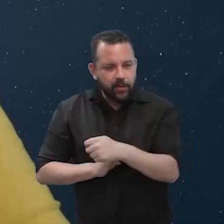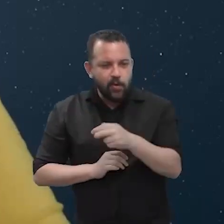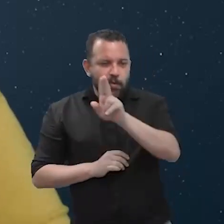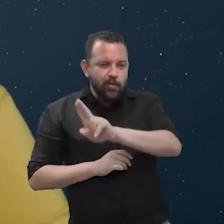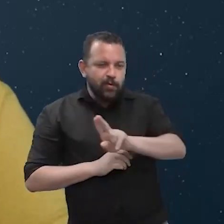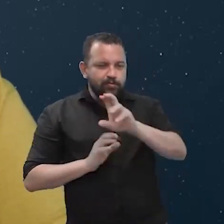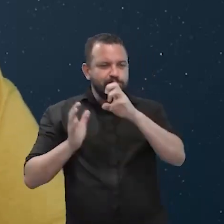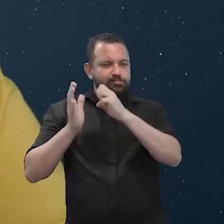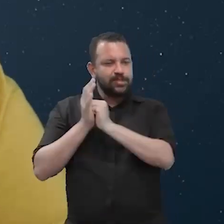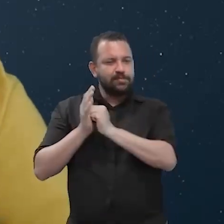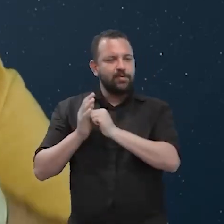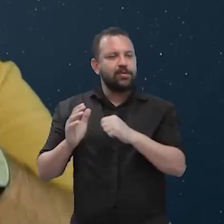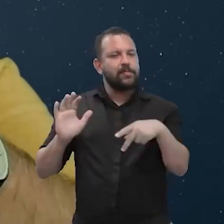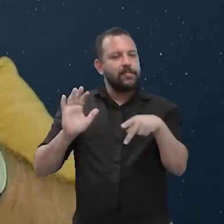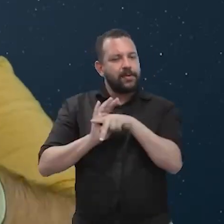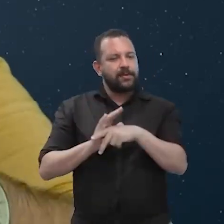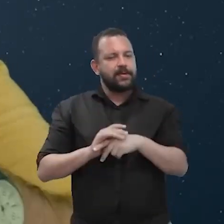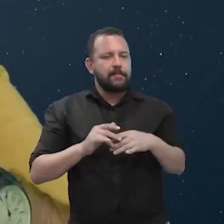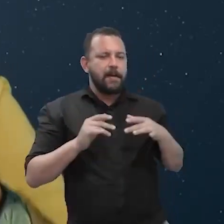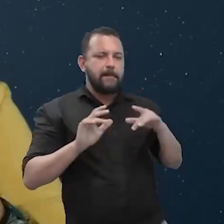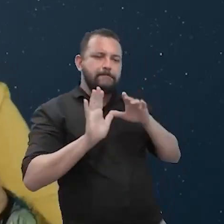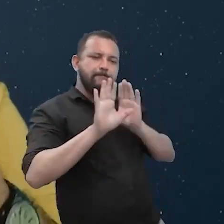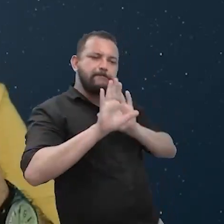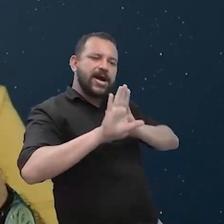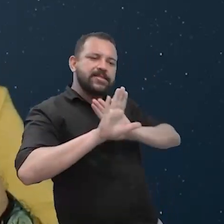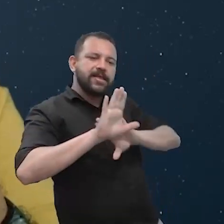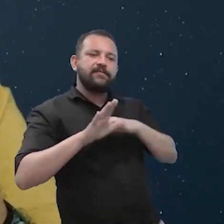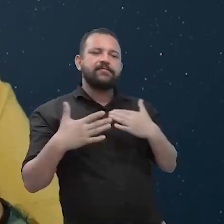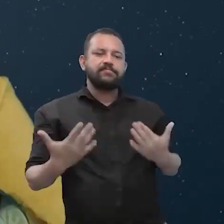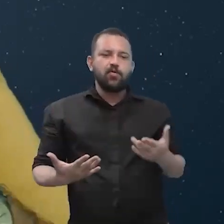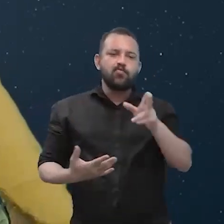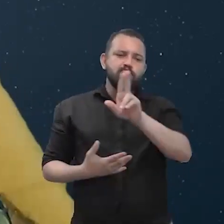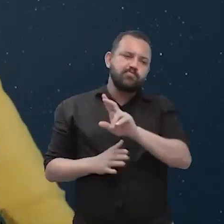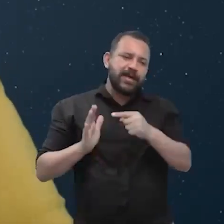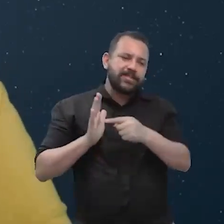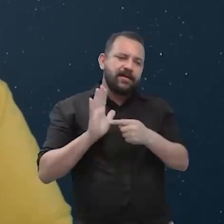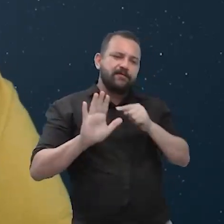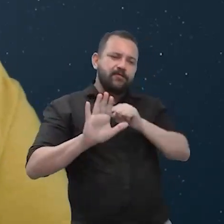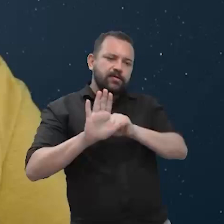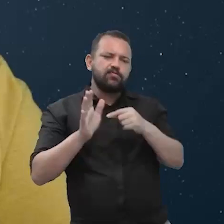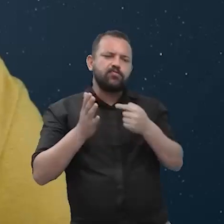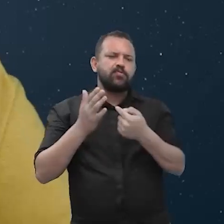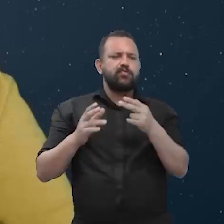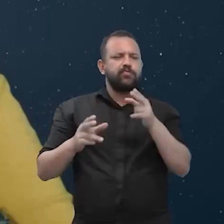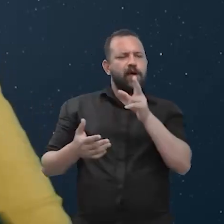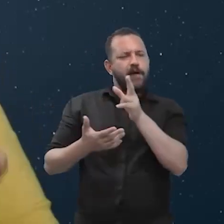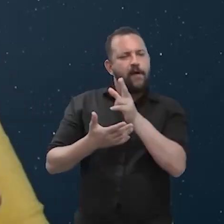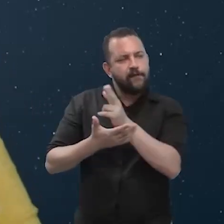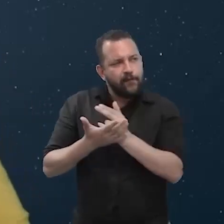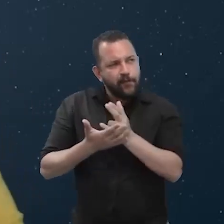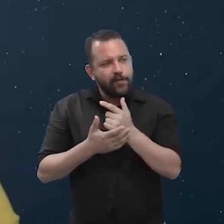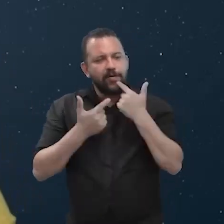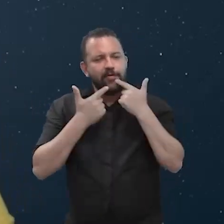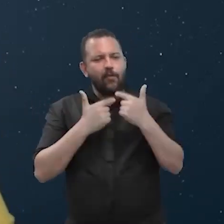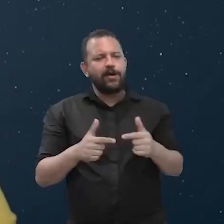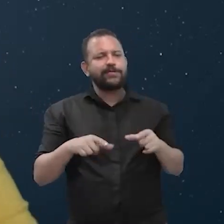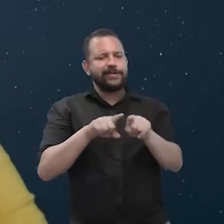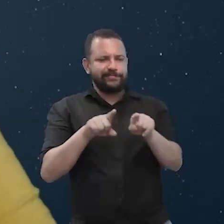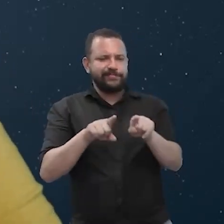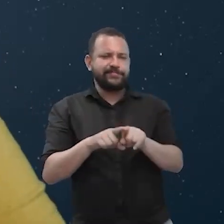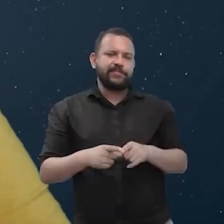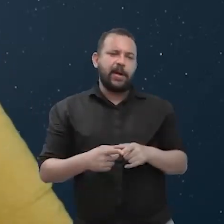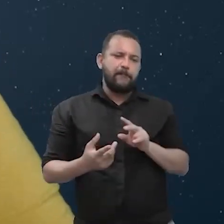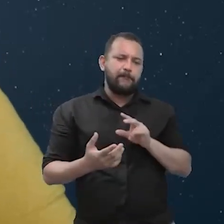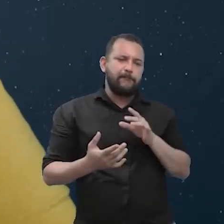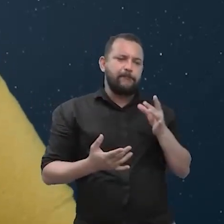da palavra, metafórico, logo, eles usam figuras de linguagens, tá? As figuras de linguagem muito presentes,